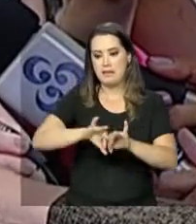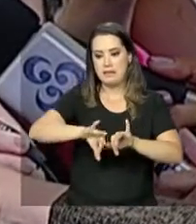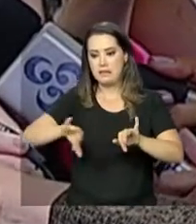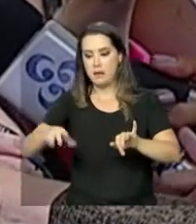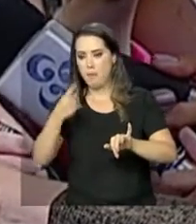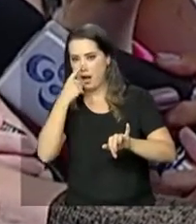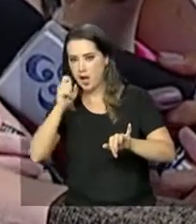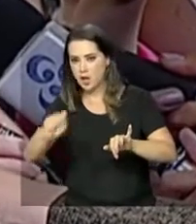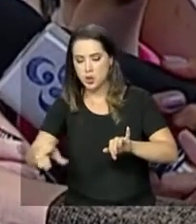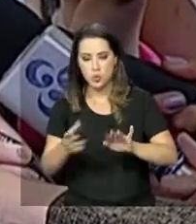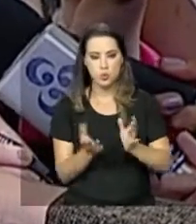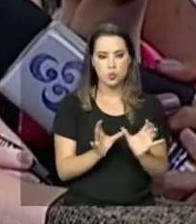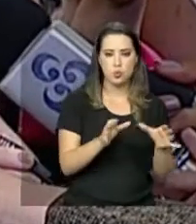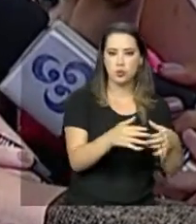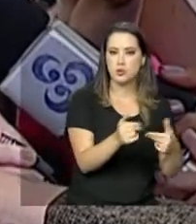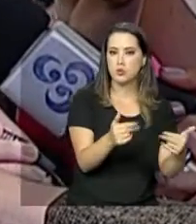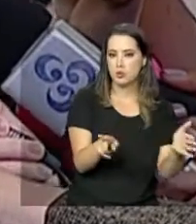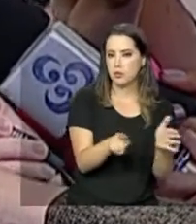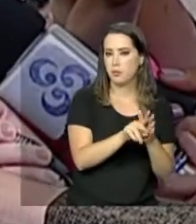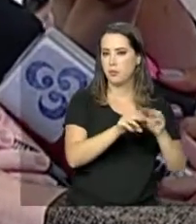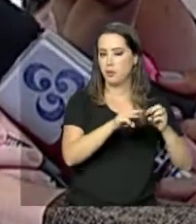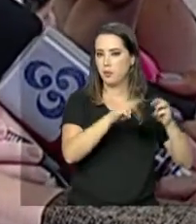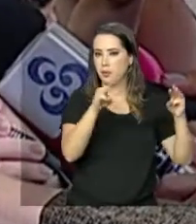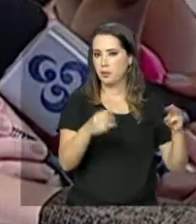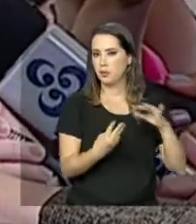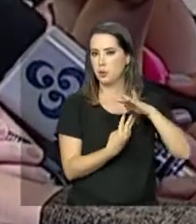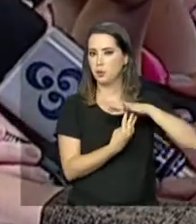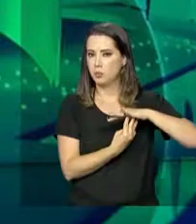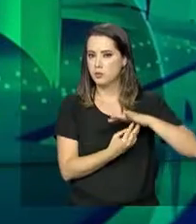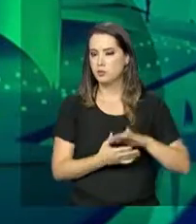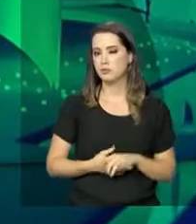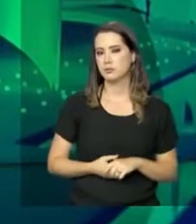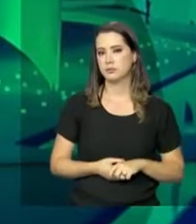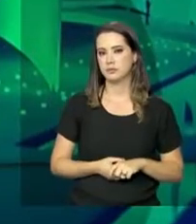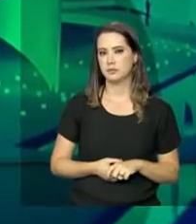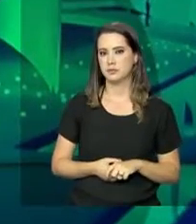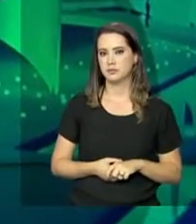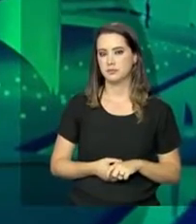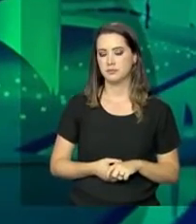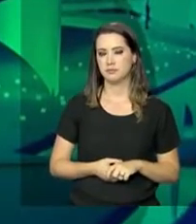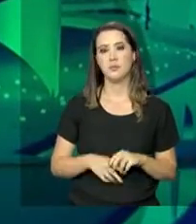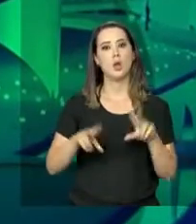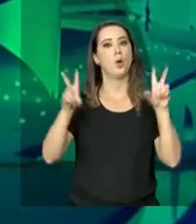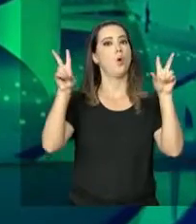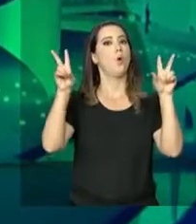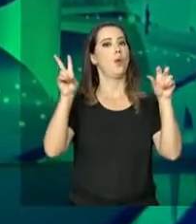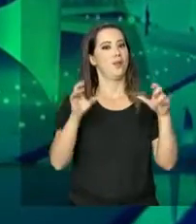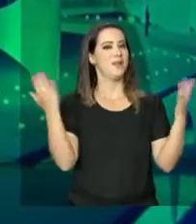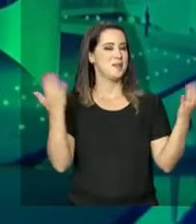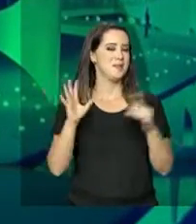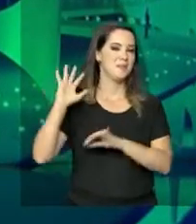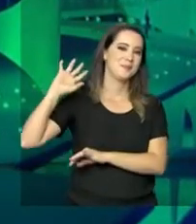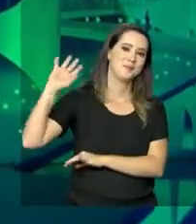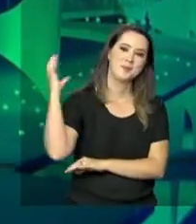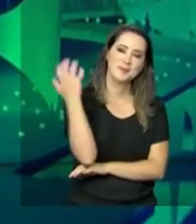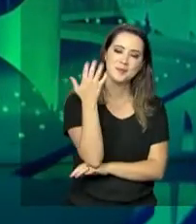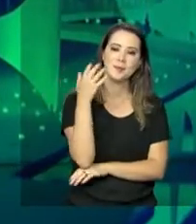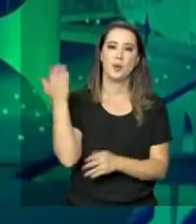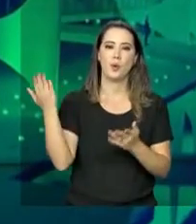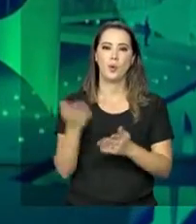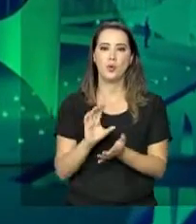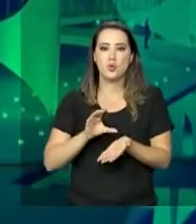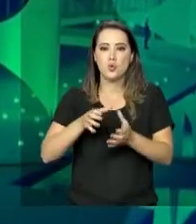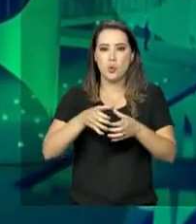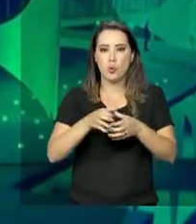entulho e separar aquilo que é acervo que está pelo meio e o tema agora é meio ambiente foi instalada